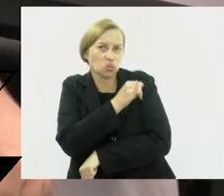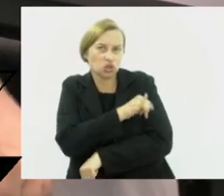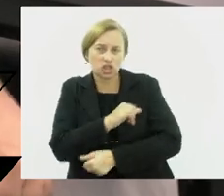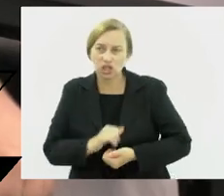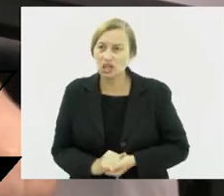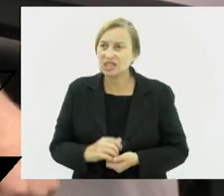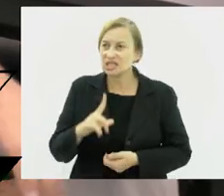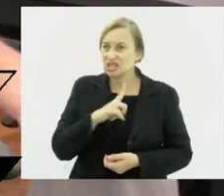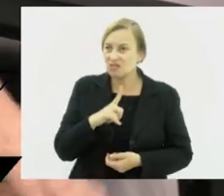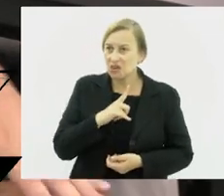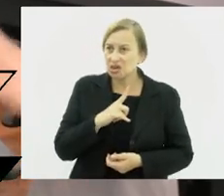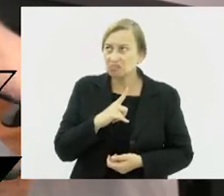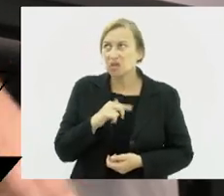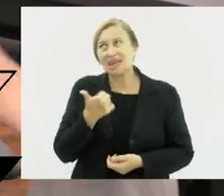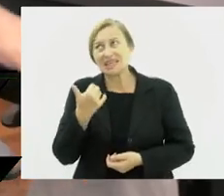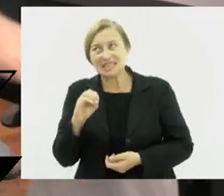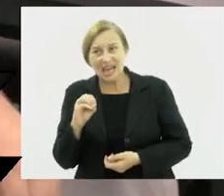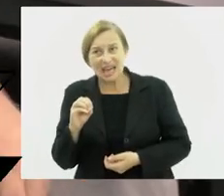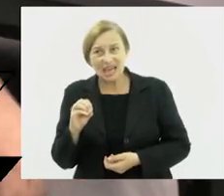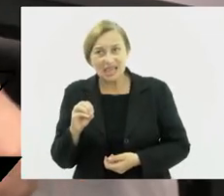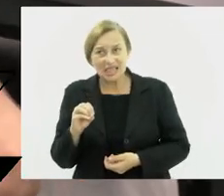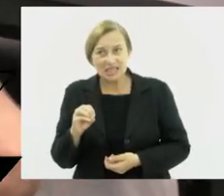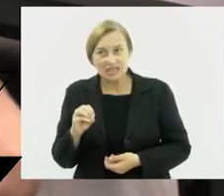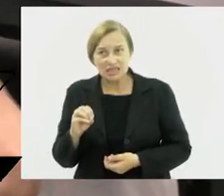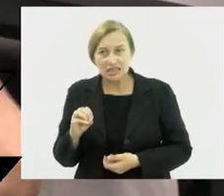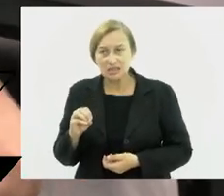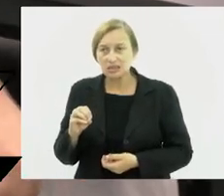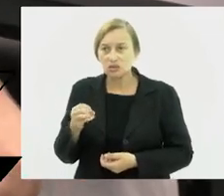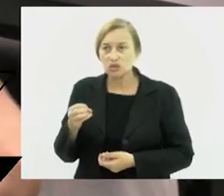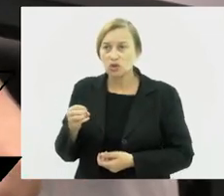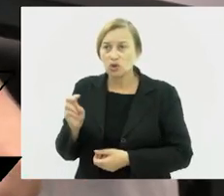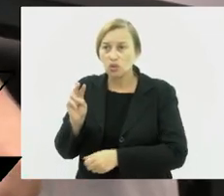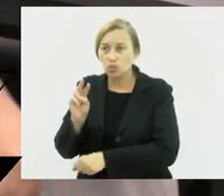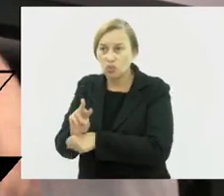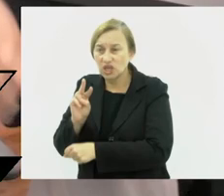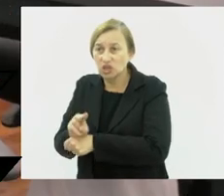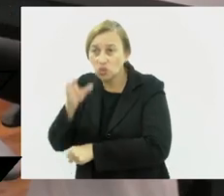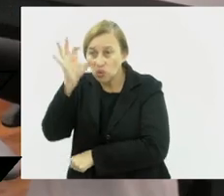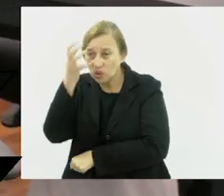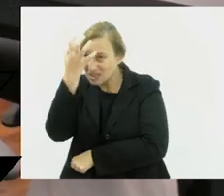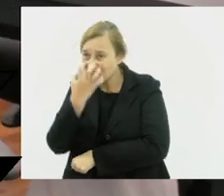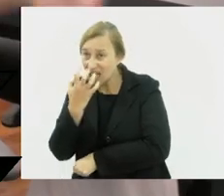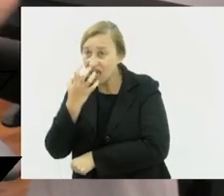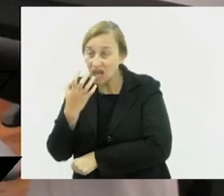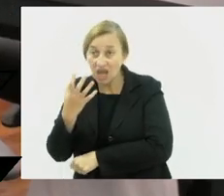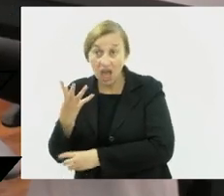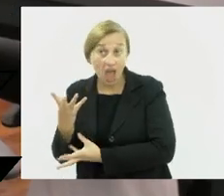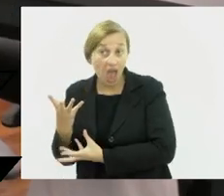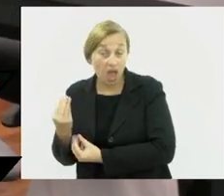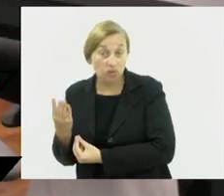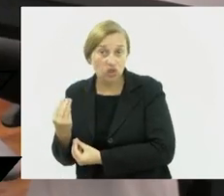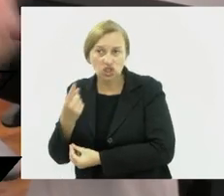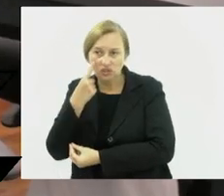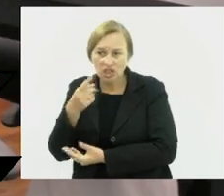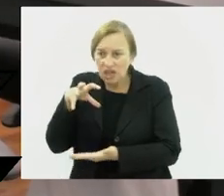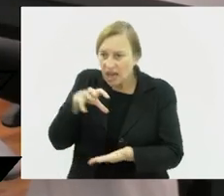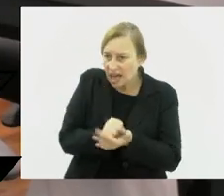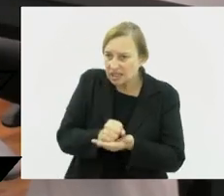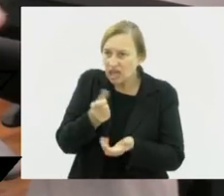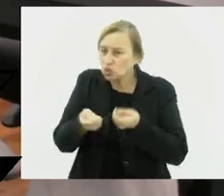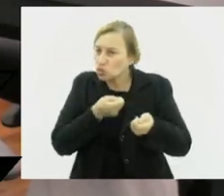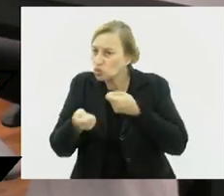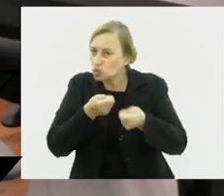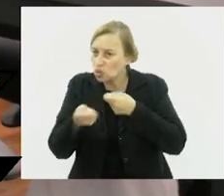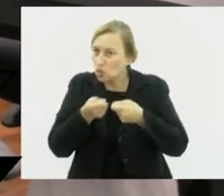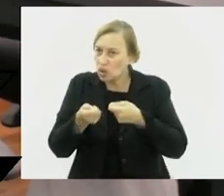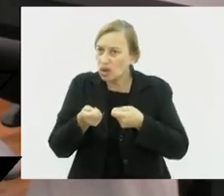se tivermos 10 criadores sérios, é muito. Entende? A gente faz o controle, o cadastro de animais, que a gente